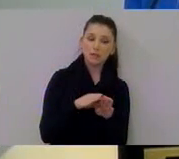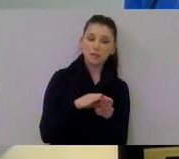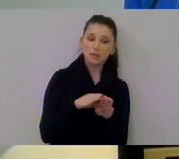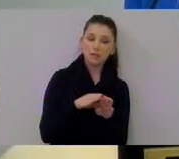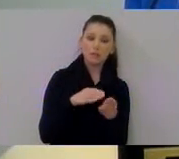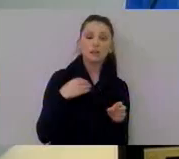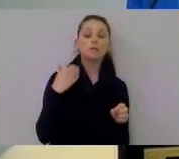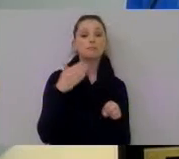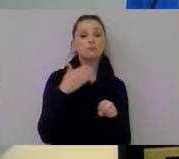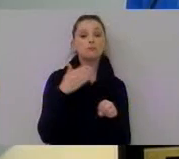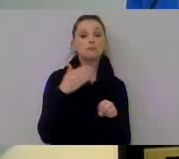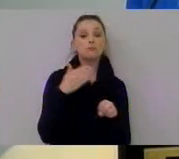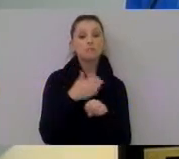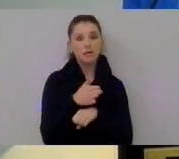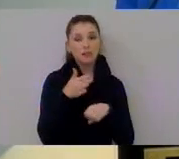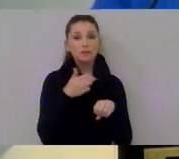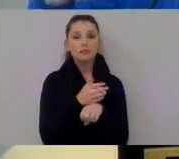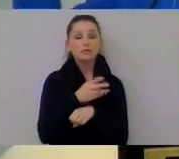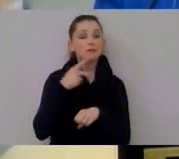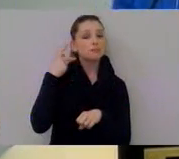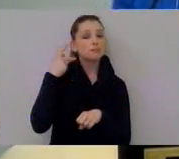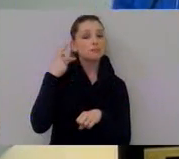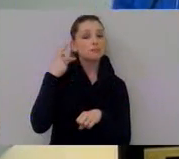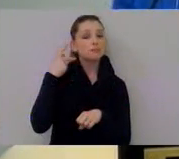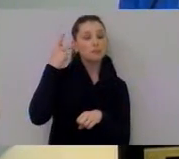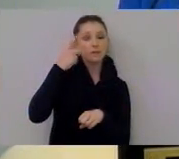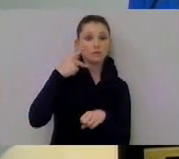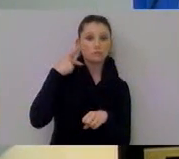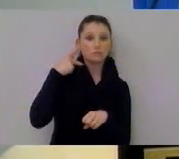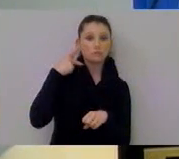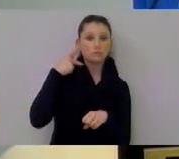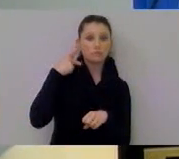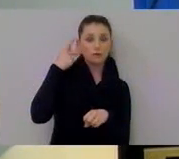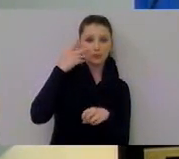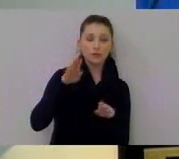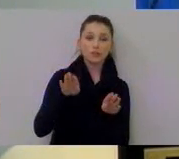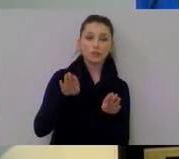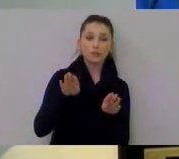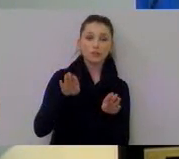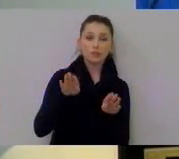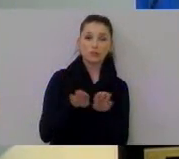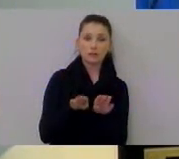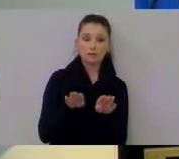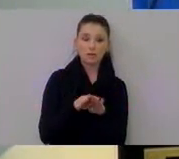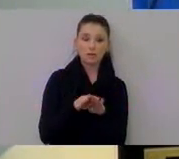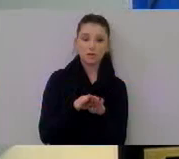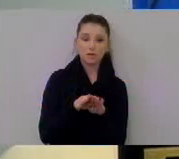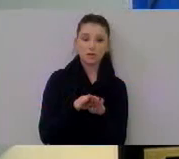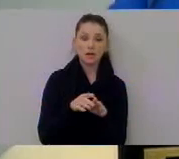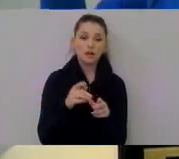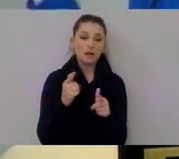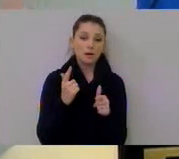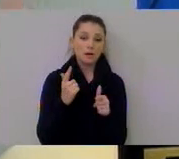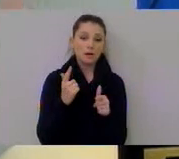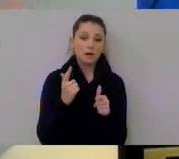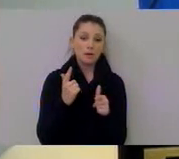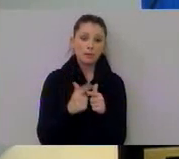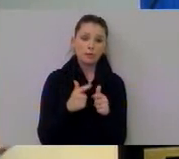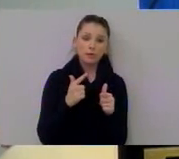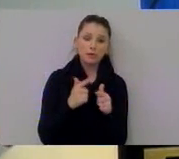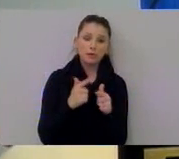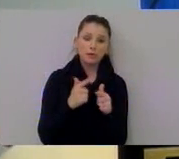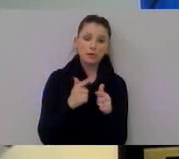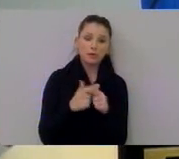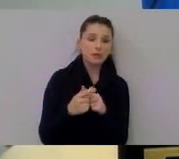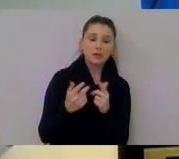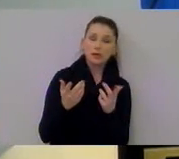da política. Porque se os bons ocuparem o espaço, os ruins